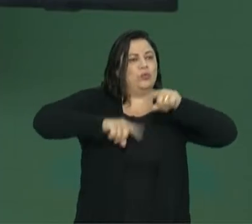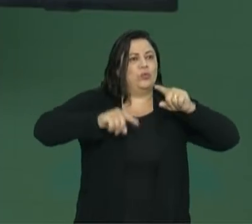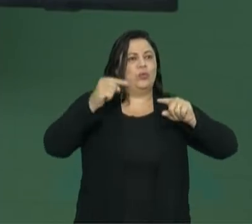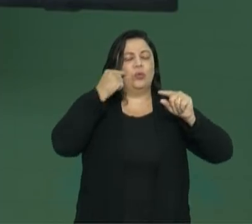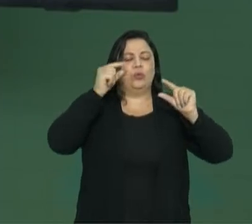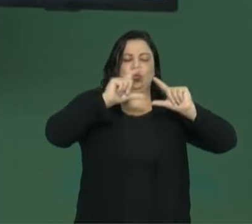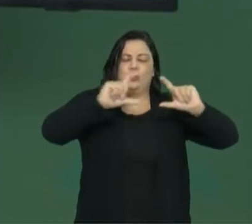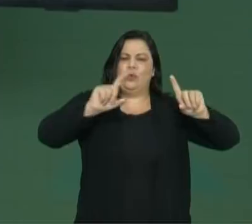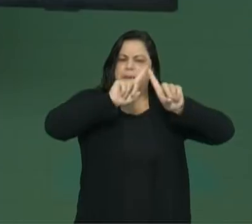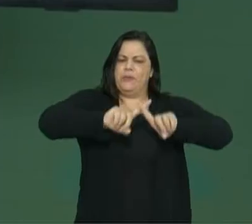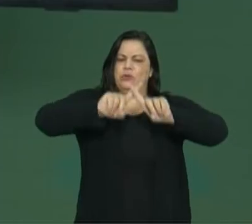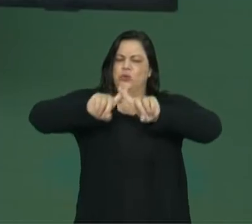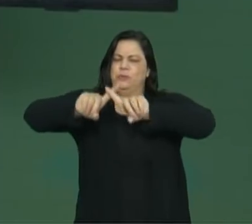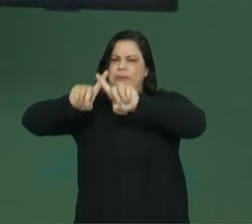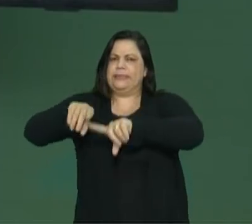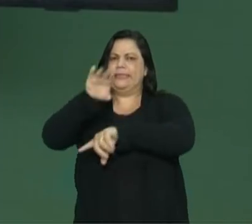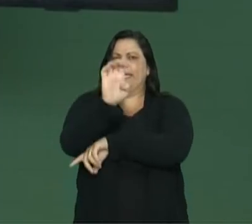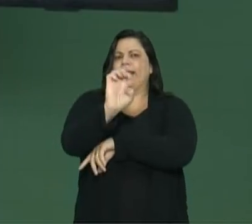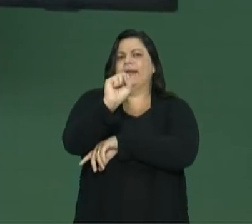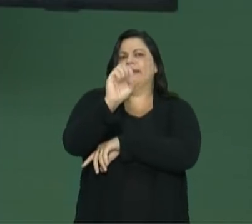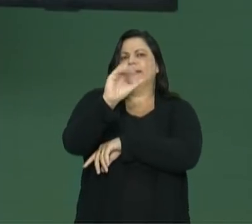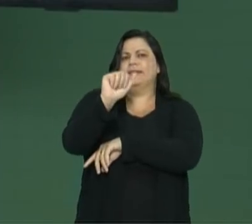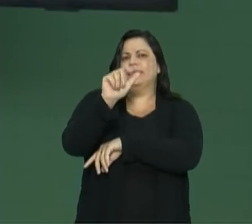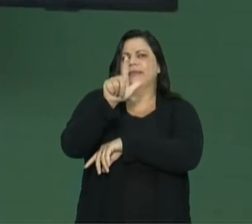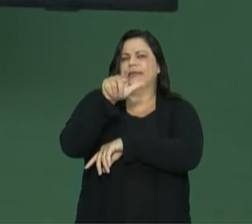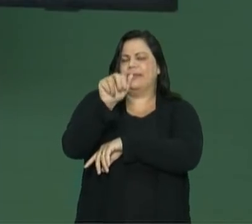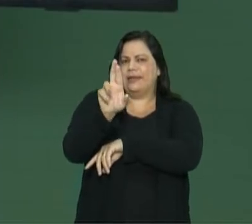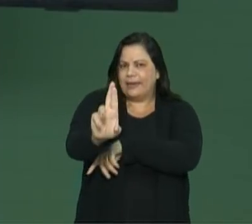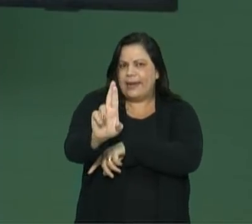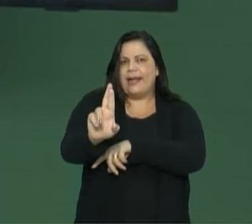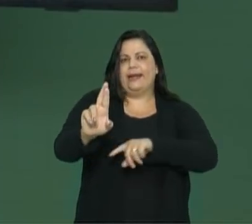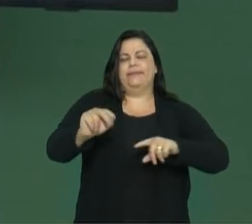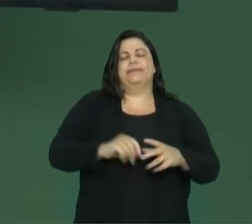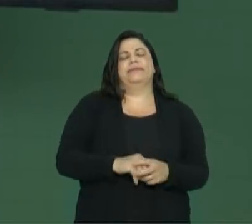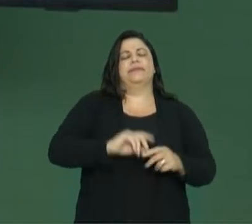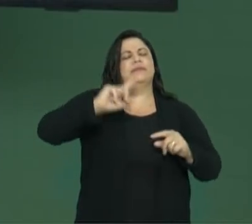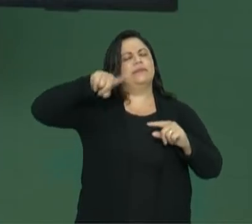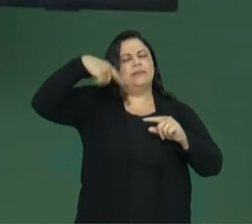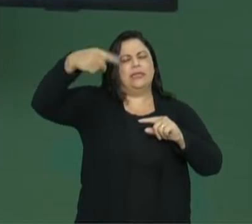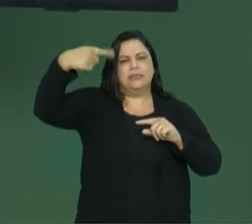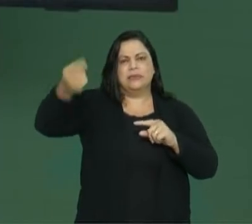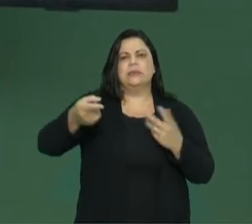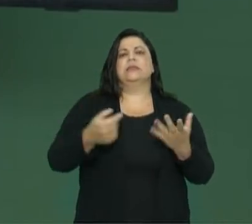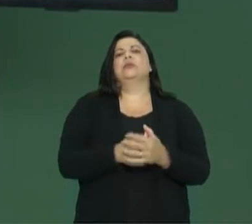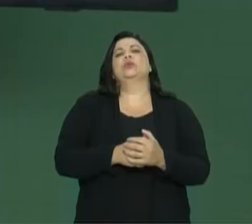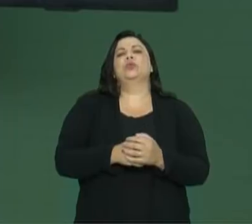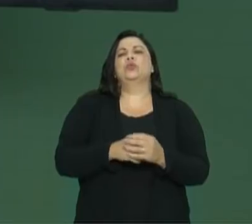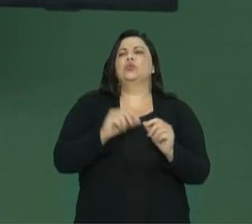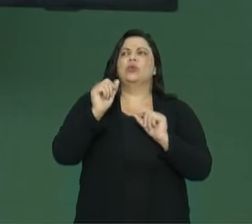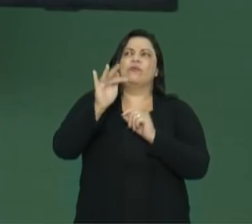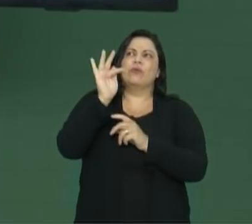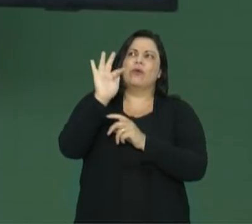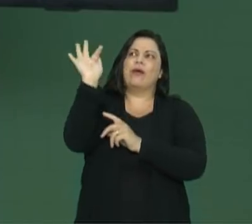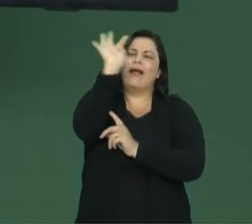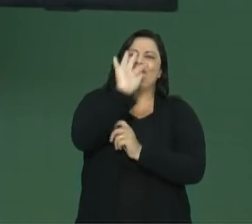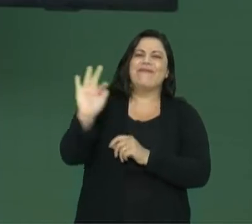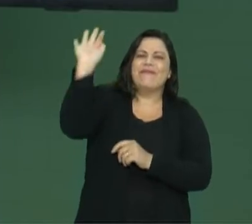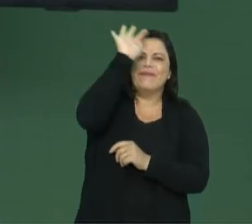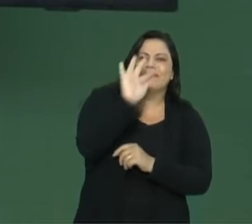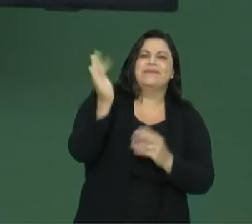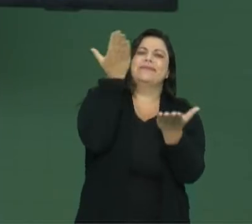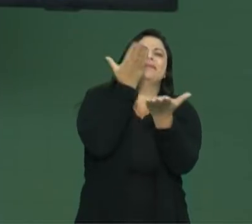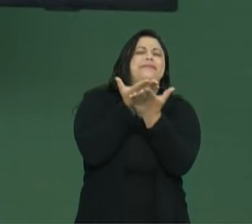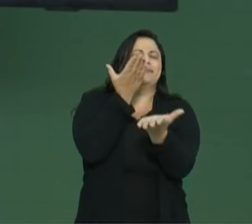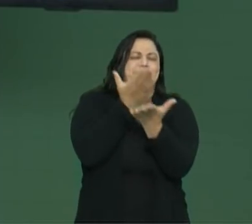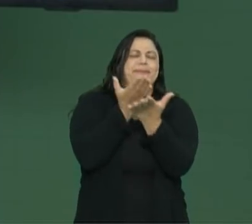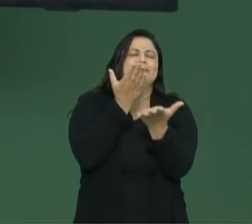gente multiplica um vetor, sai um vetor, a gente chama isso de produto vetorial. Mas isso, quem for fazer faculdade lá, vai ver